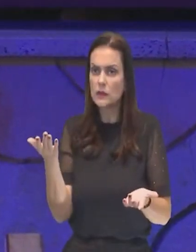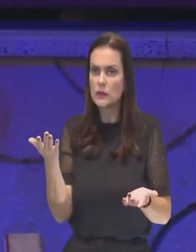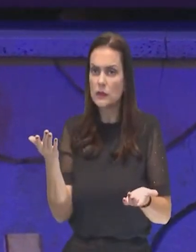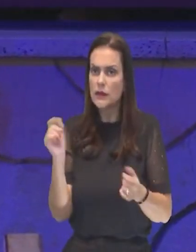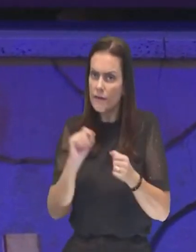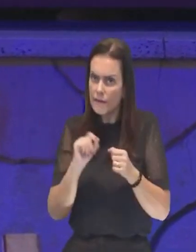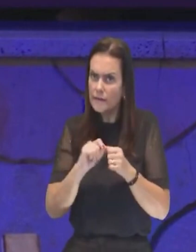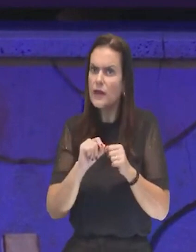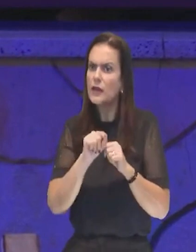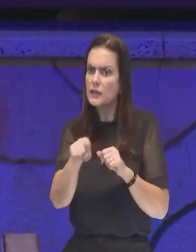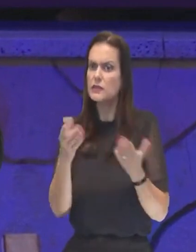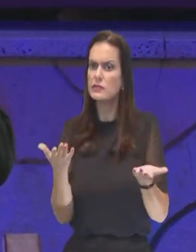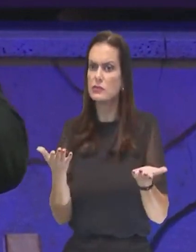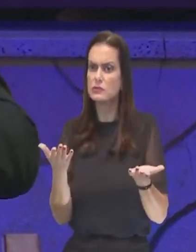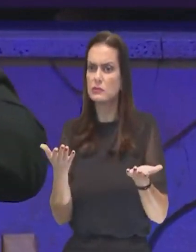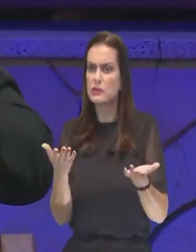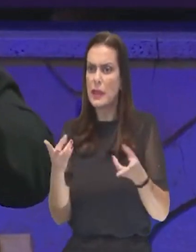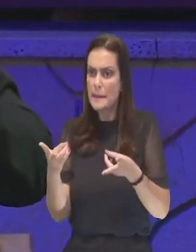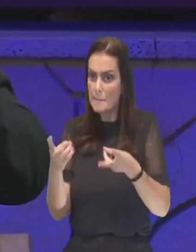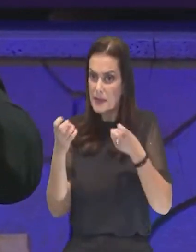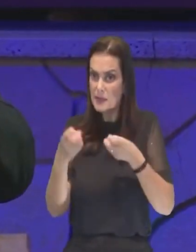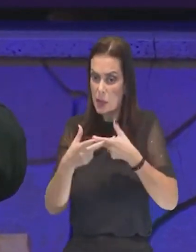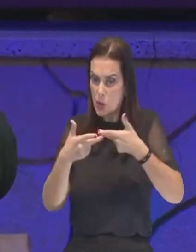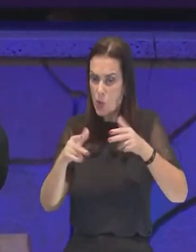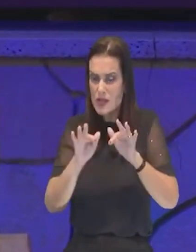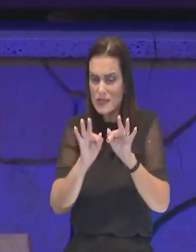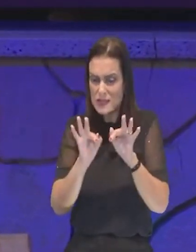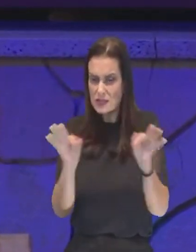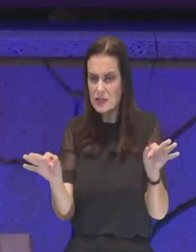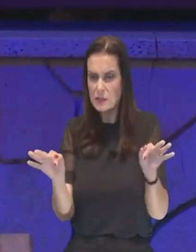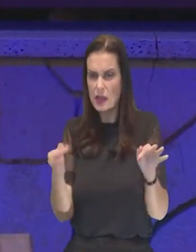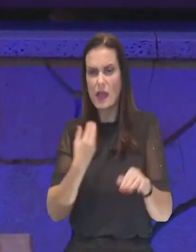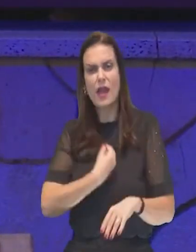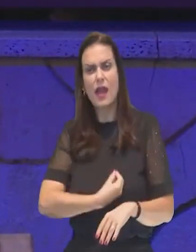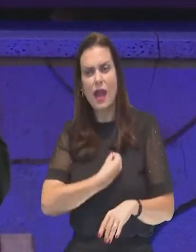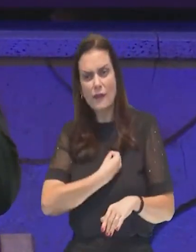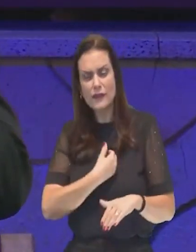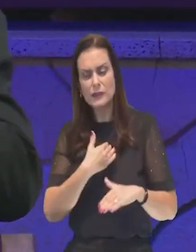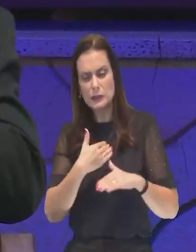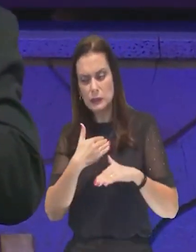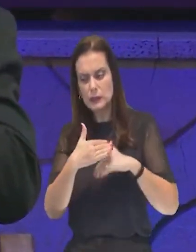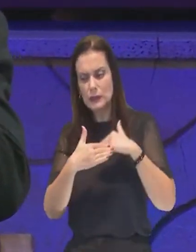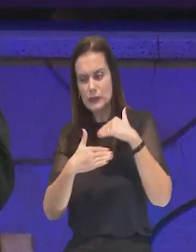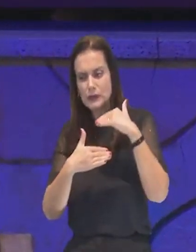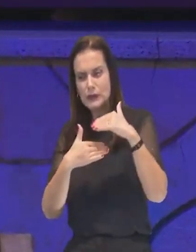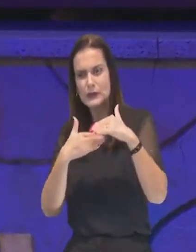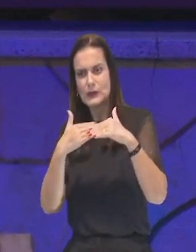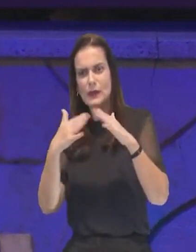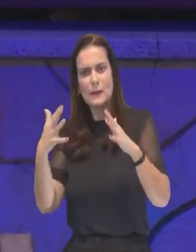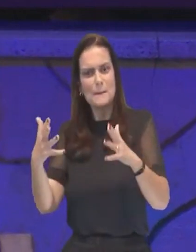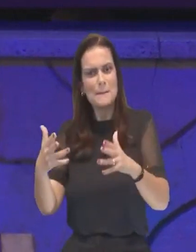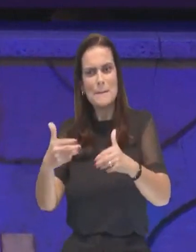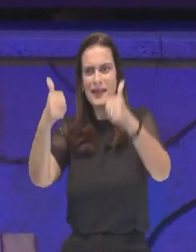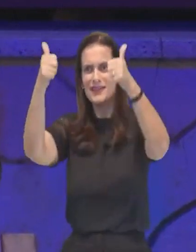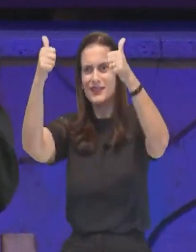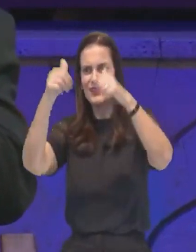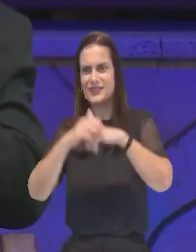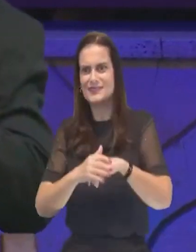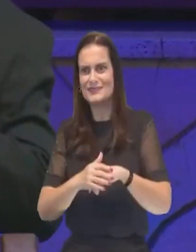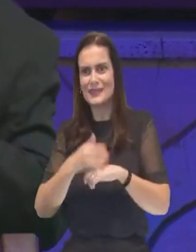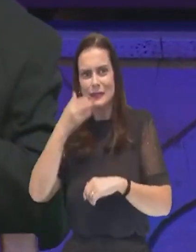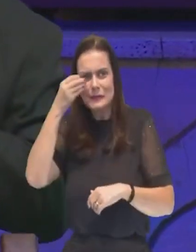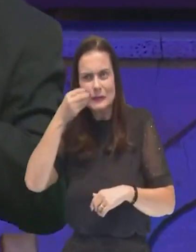querido. Você vai perceber que com coisas muito simples, a vida começa a ter um significado. Você vai ver, ou